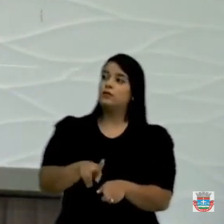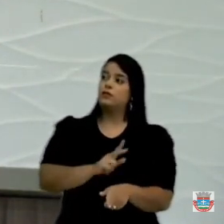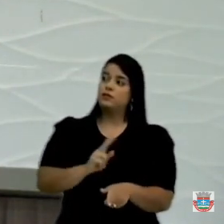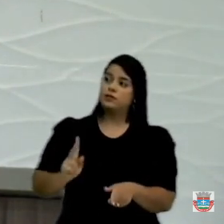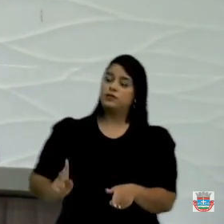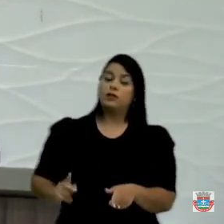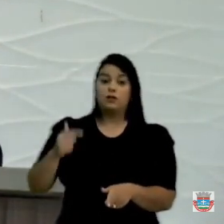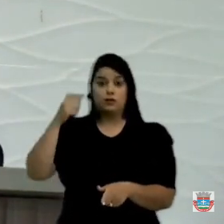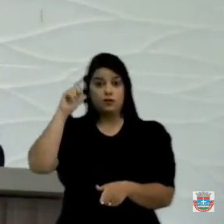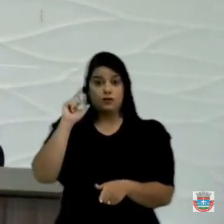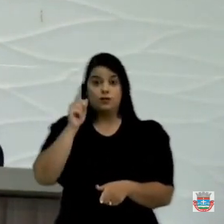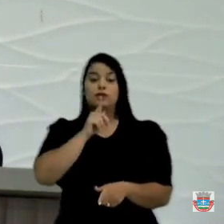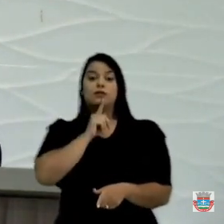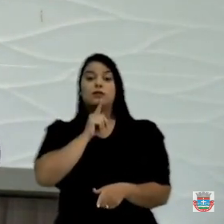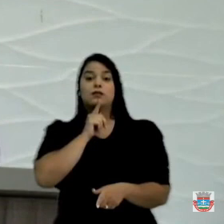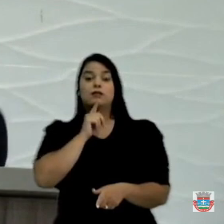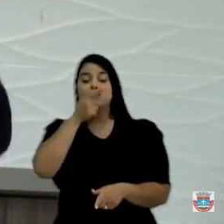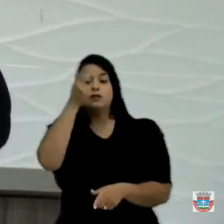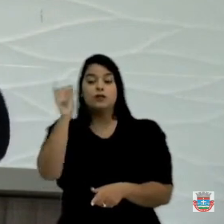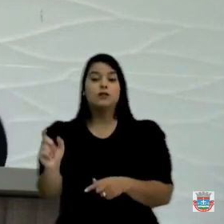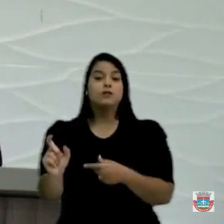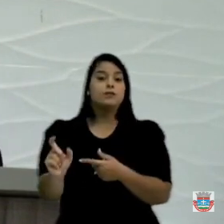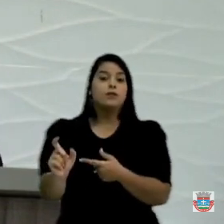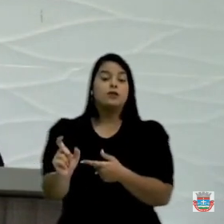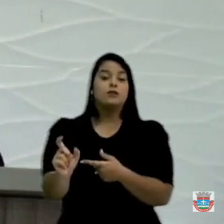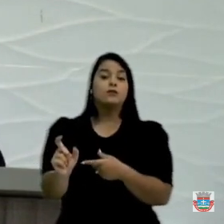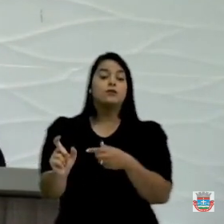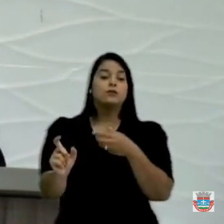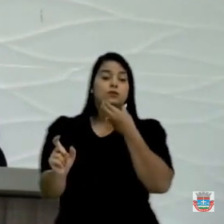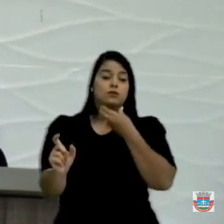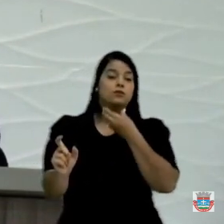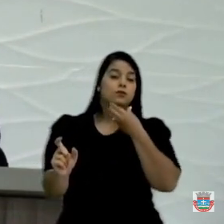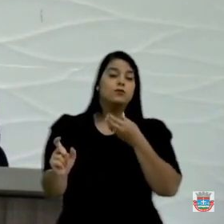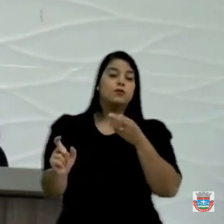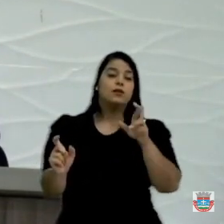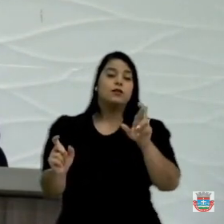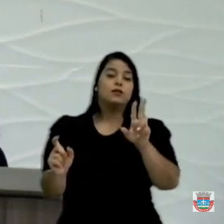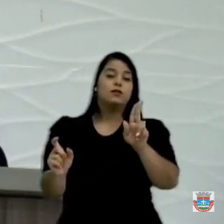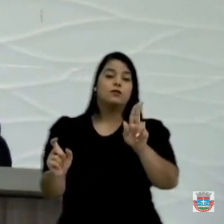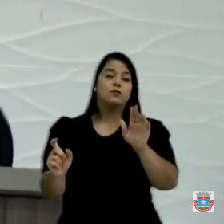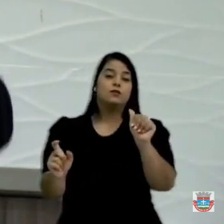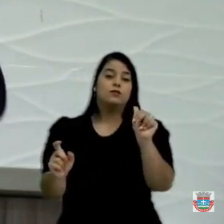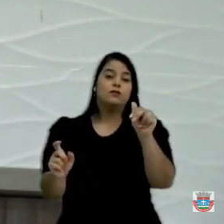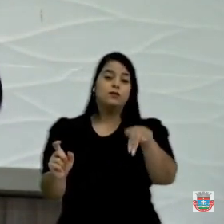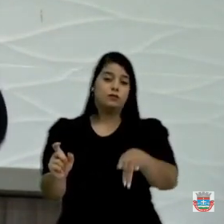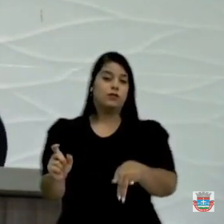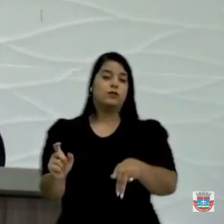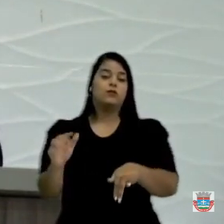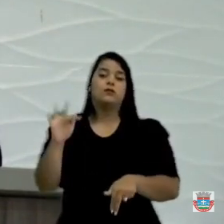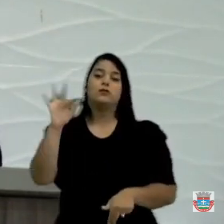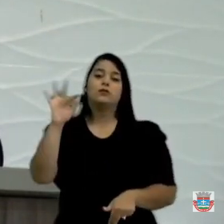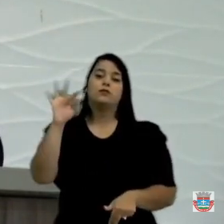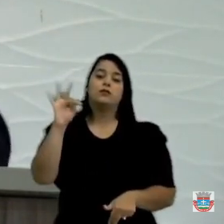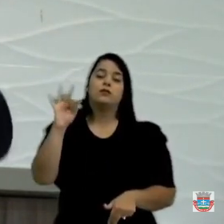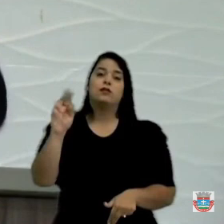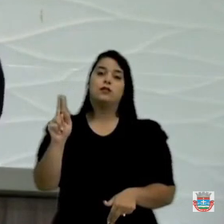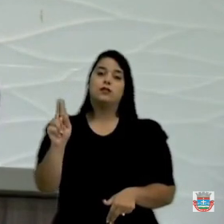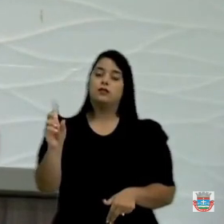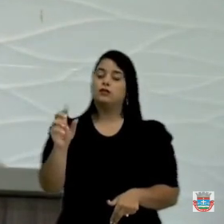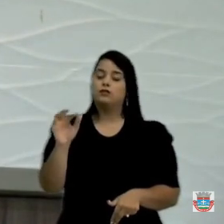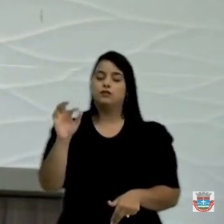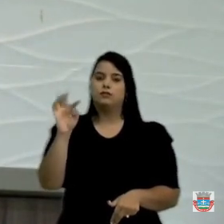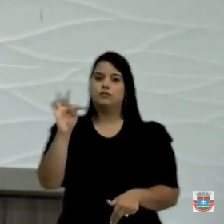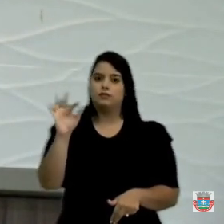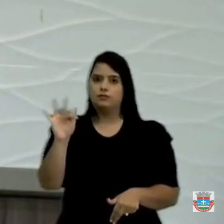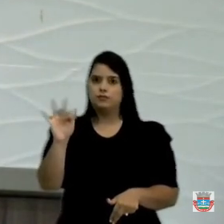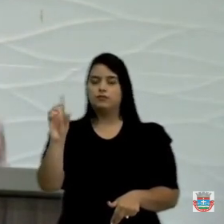Garanhuns, a uma pessoa, a Juan, que está no TFD, colega Nilton, de Garanhuns. Pense num